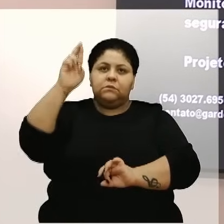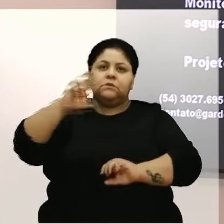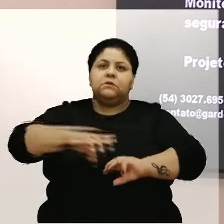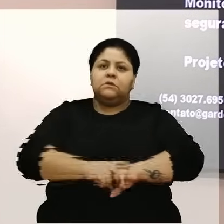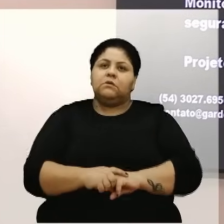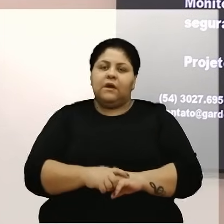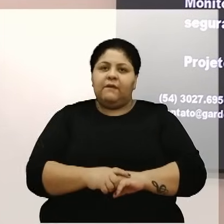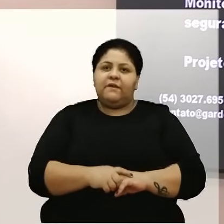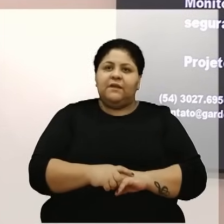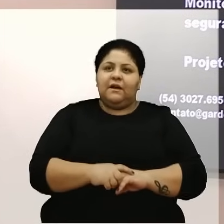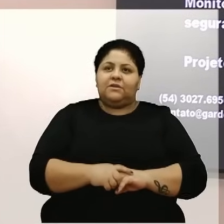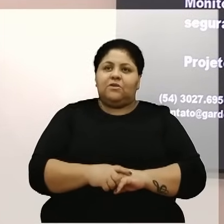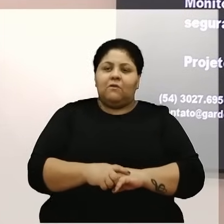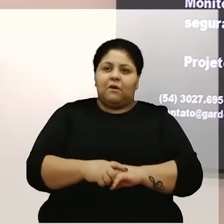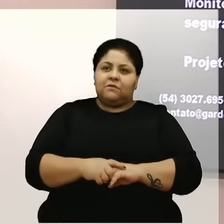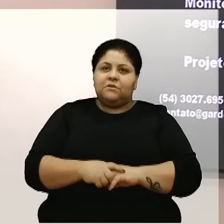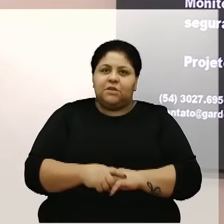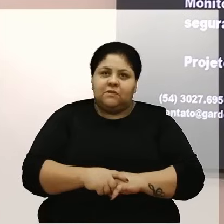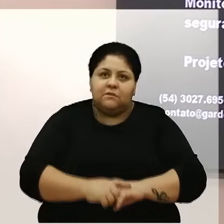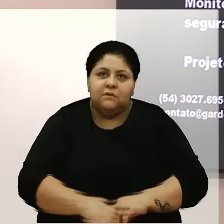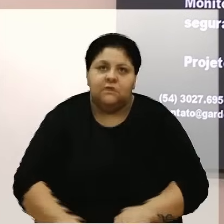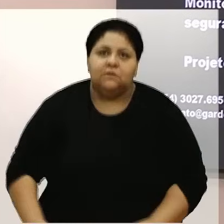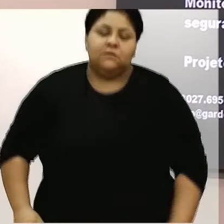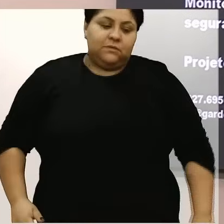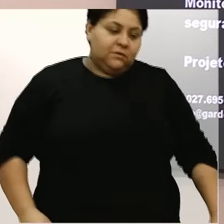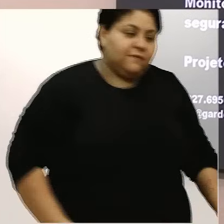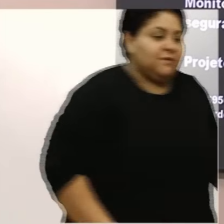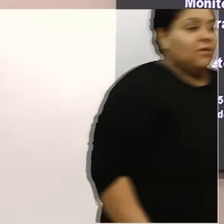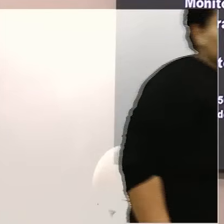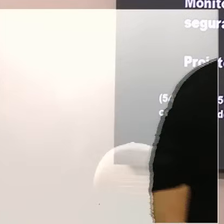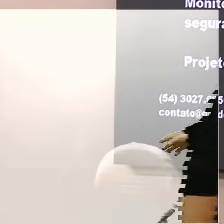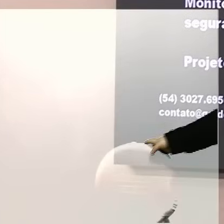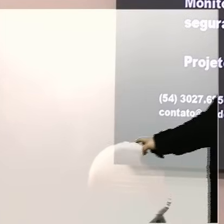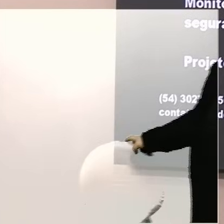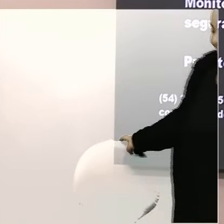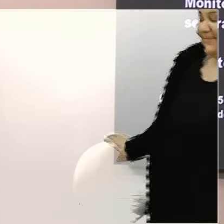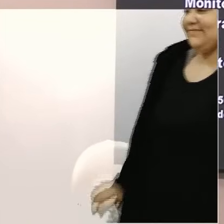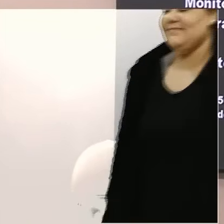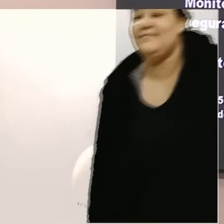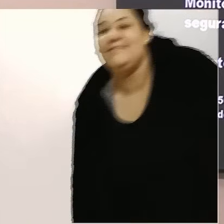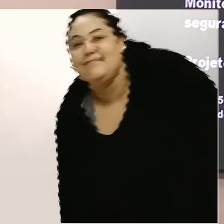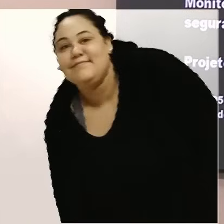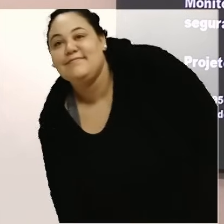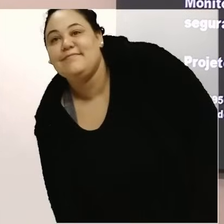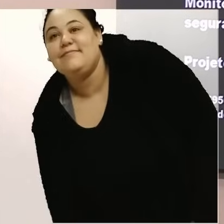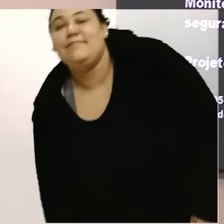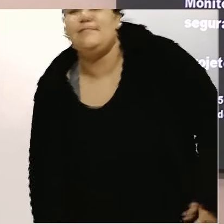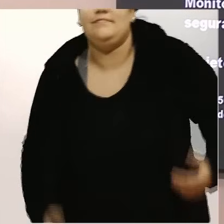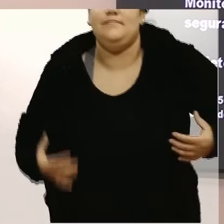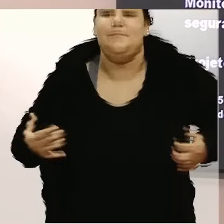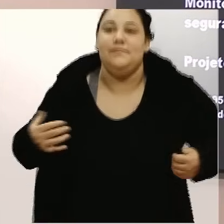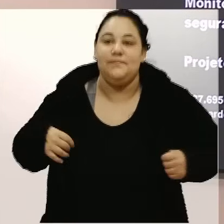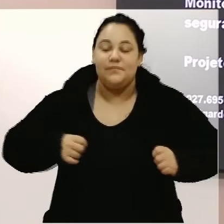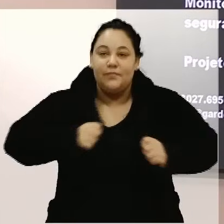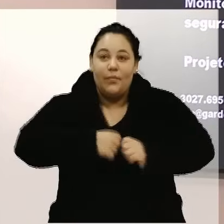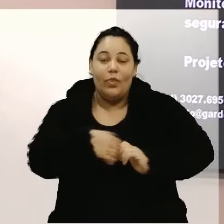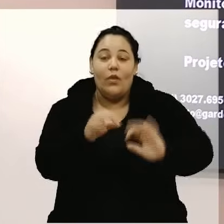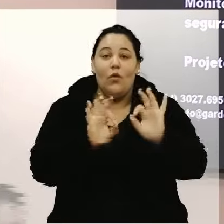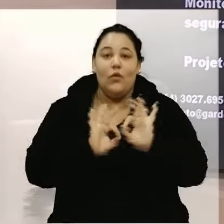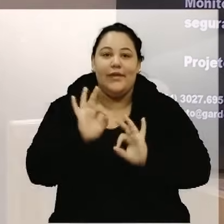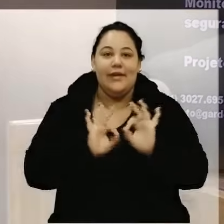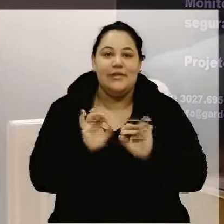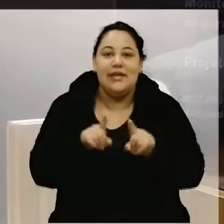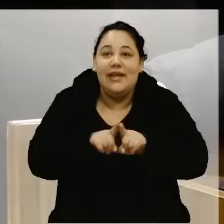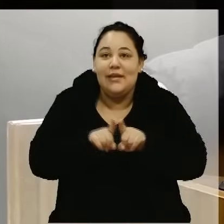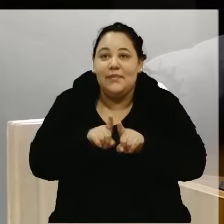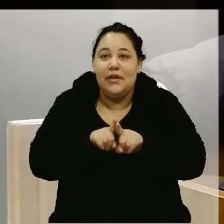Faustino. A gente tomou atitudes em cima da faixa de domínio, de limpar, retirar todo o peso, reconfigurar o talude, colocar